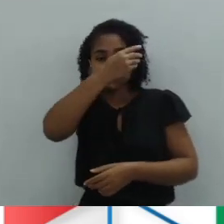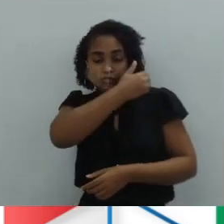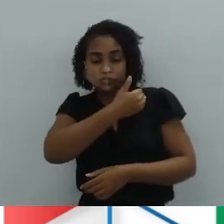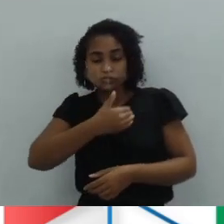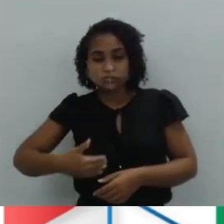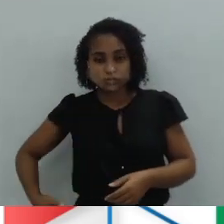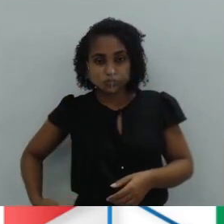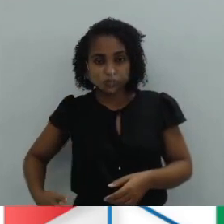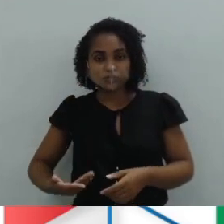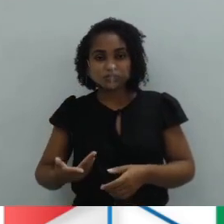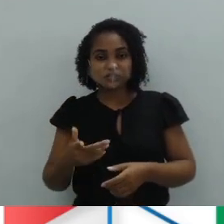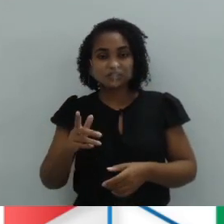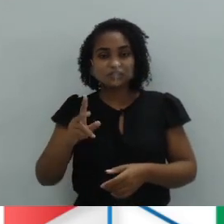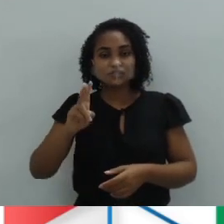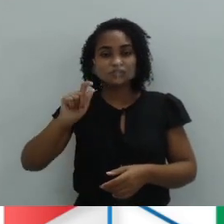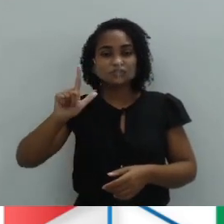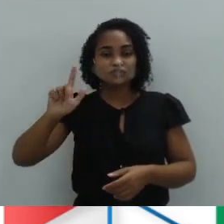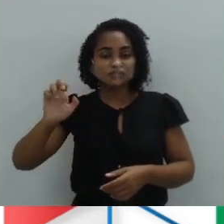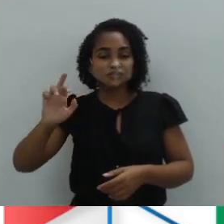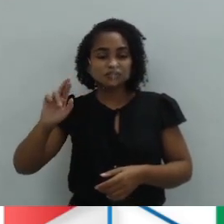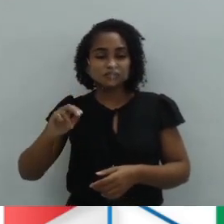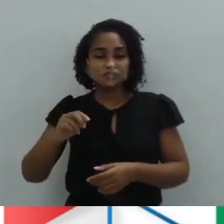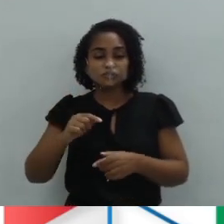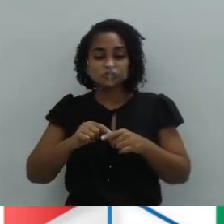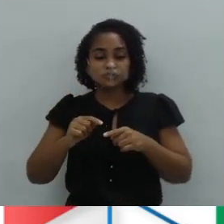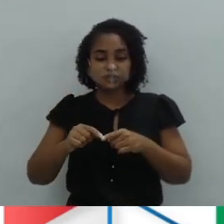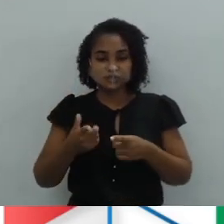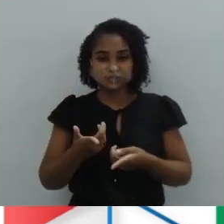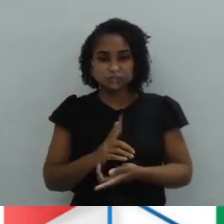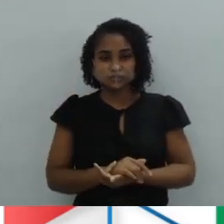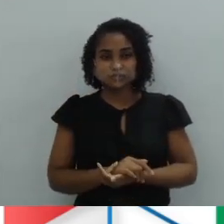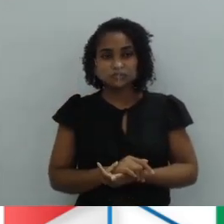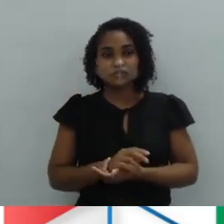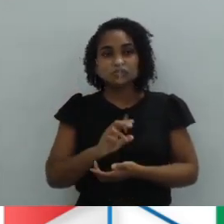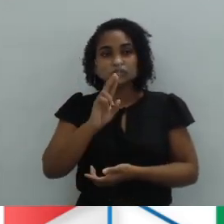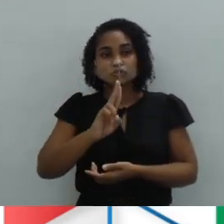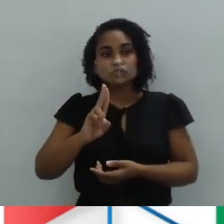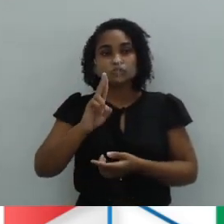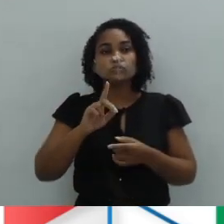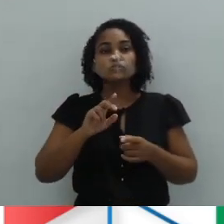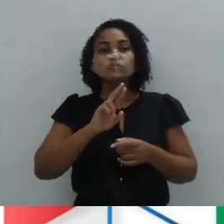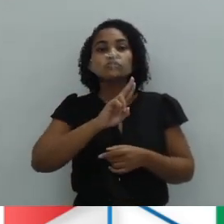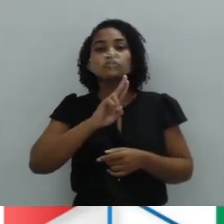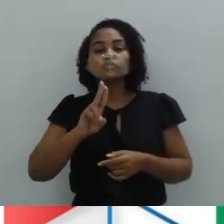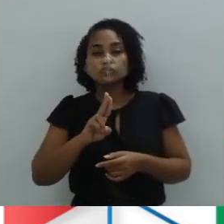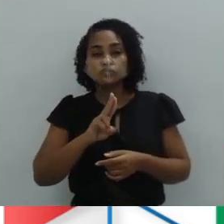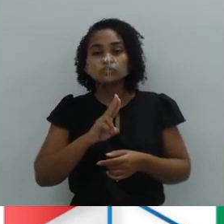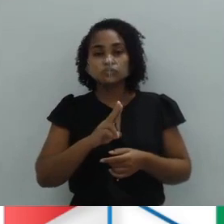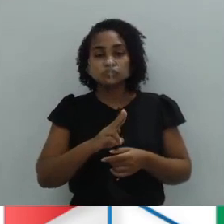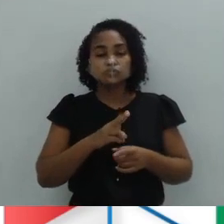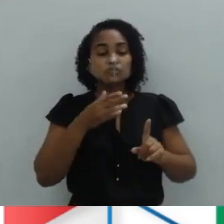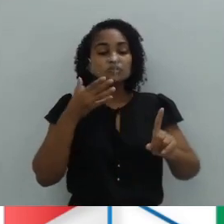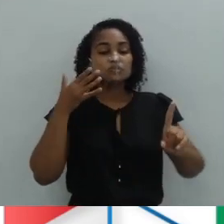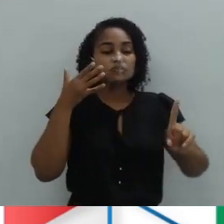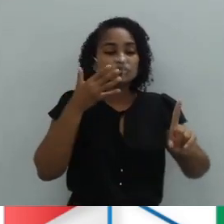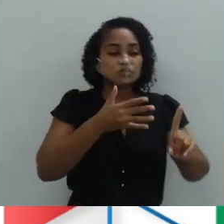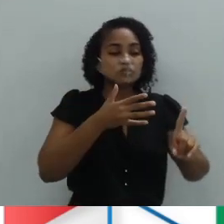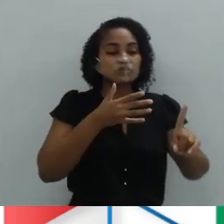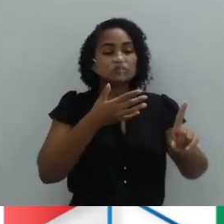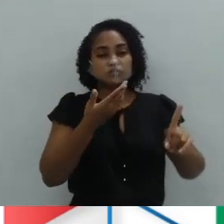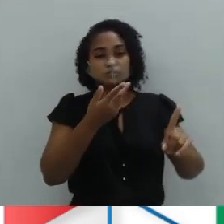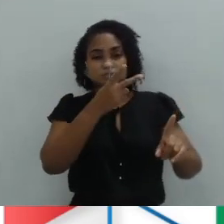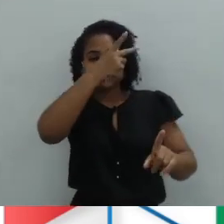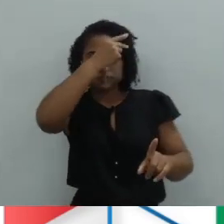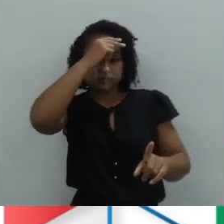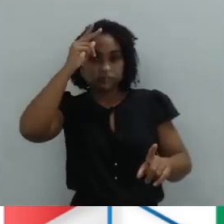Vale. E ele foi direcionado, olha aí, ó, o uso do pronome ao excelentíssimo senhor